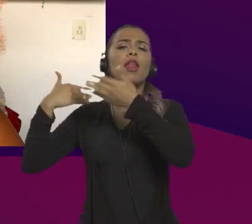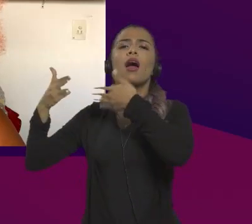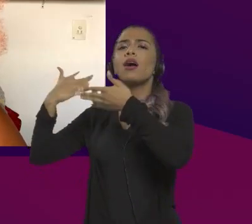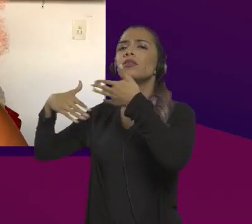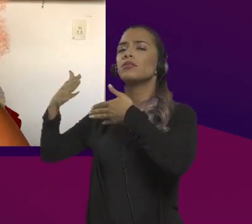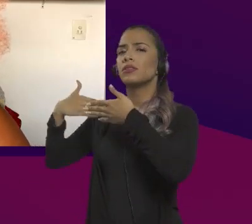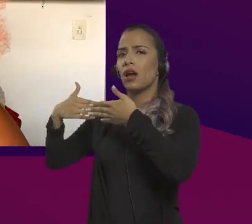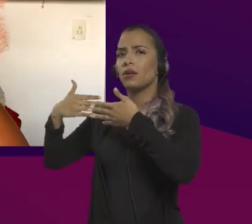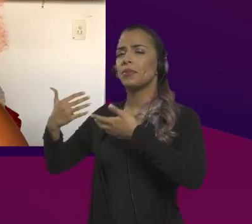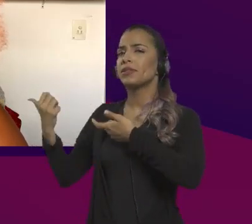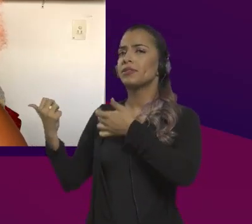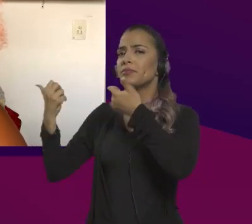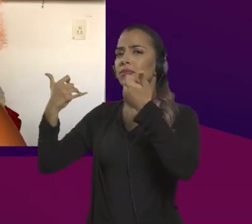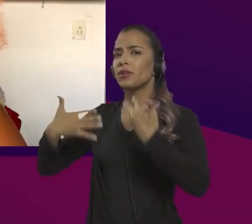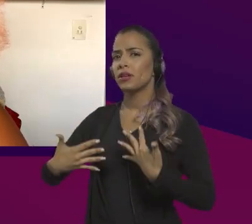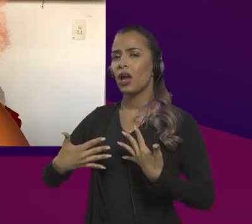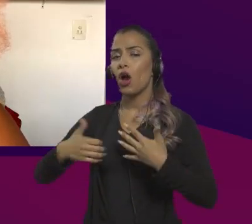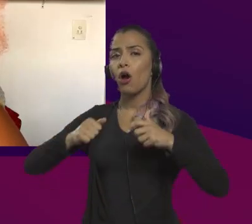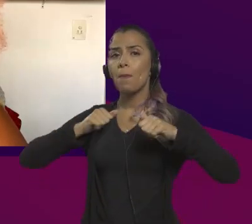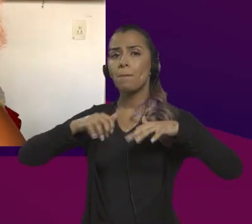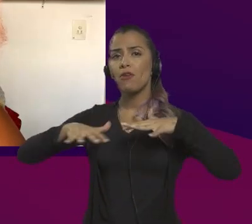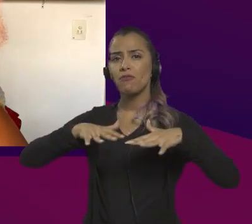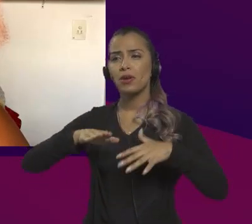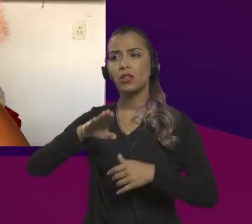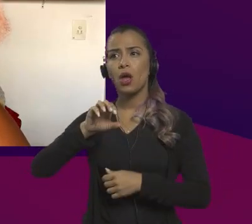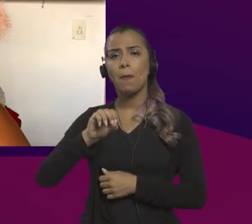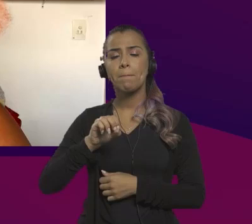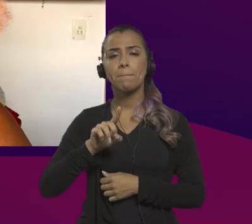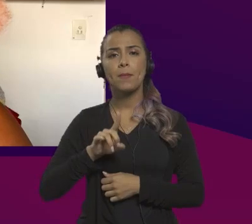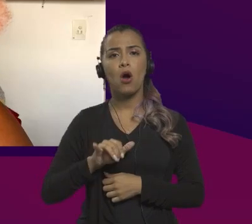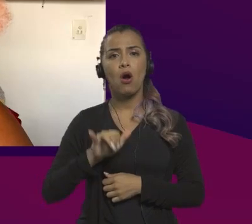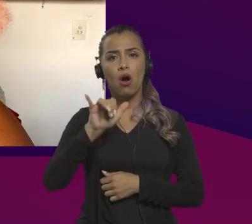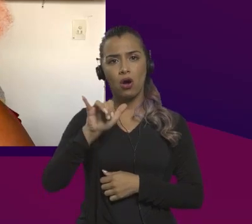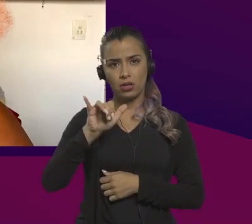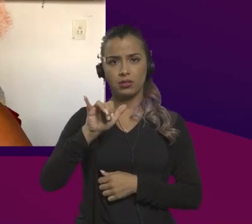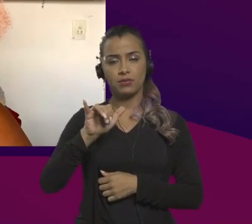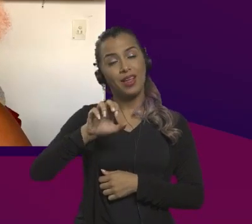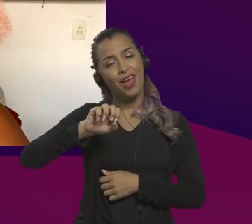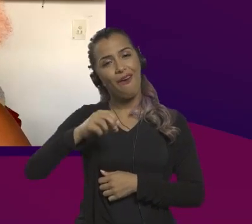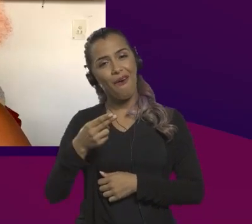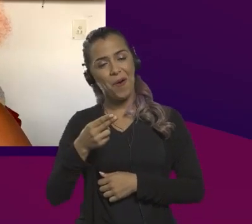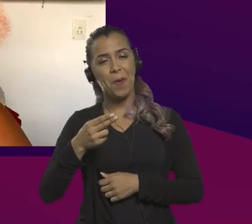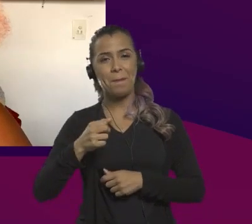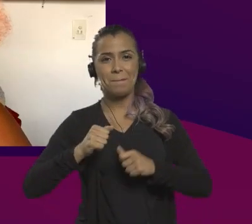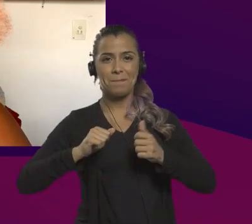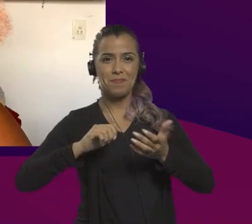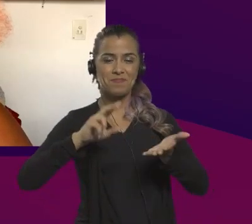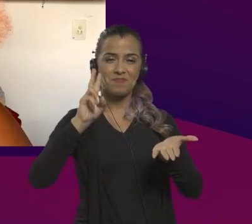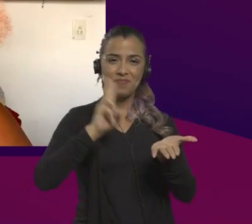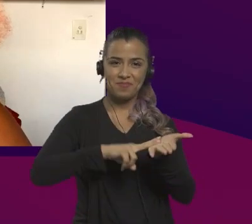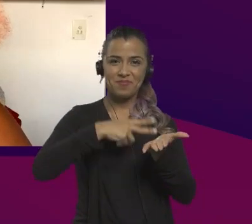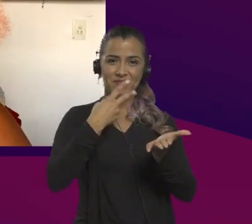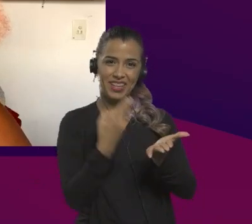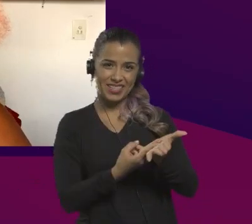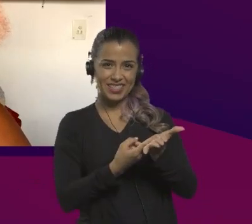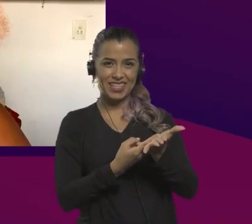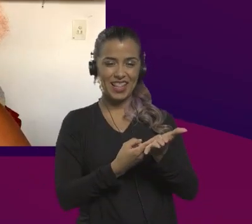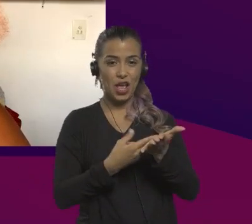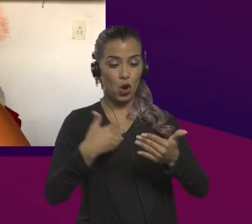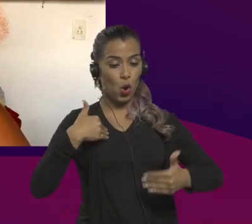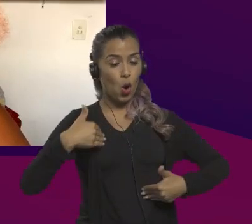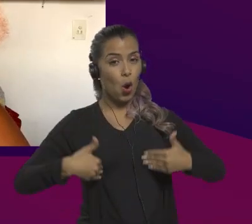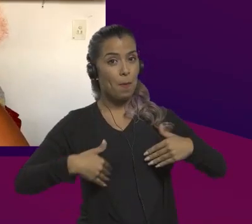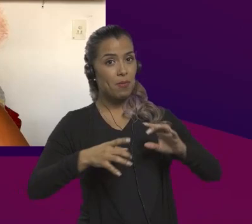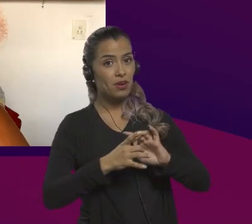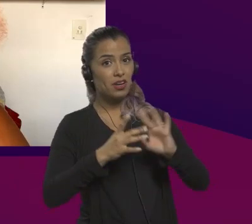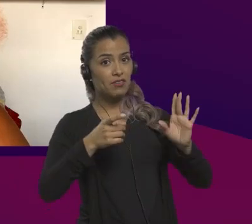o que que é o movimento Body Positive, ou o movimento Corpo Livre, que foi como a Xanda traduziu para o Brasil, né? Xanda, se